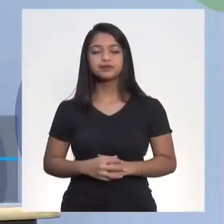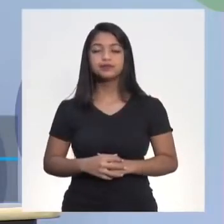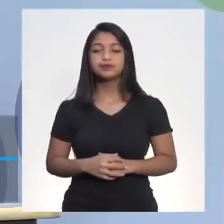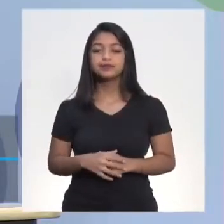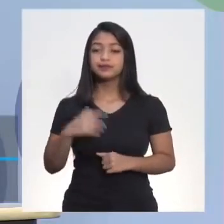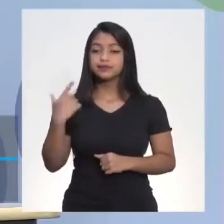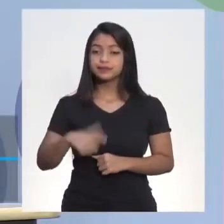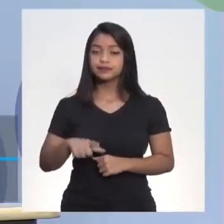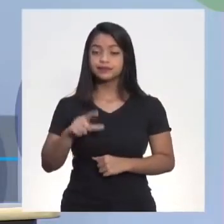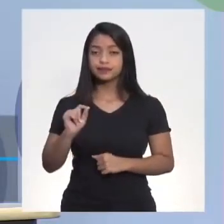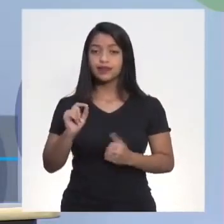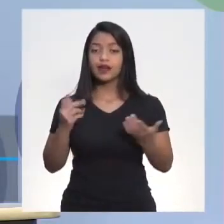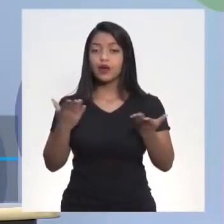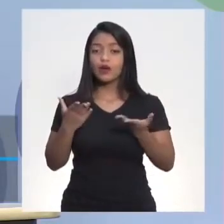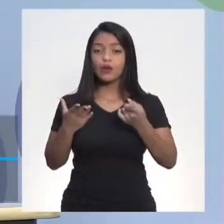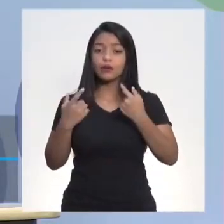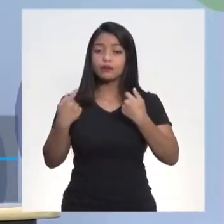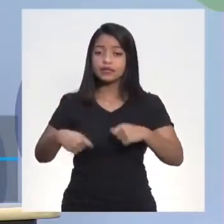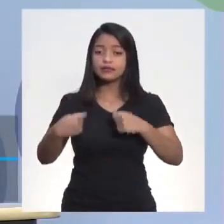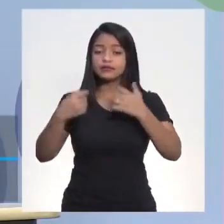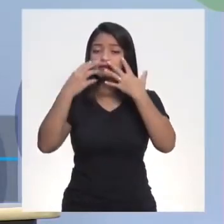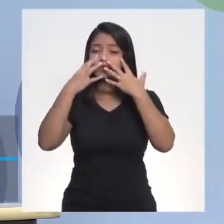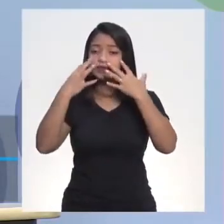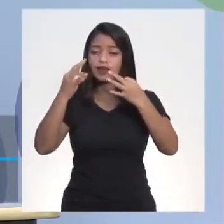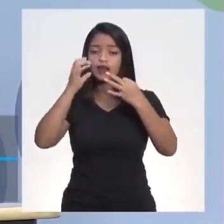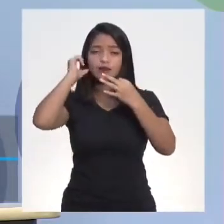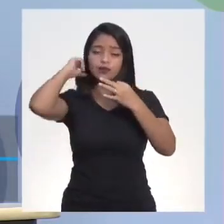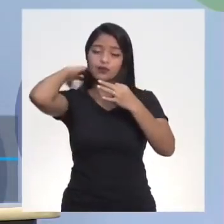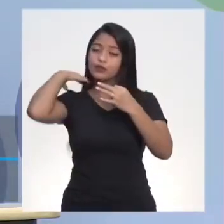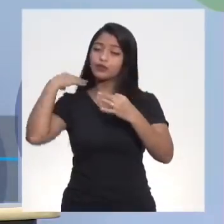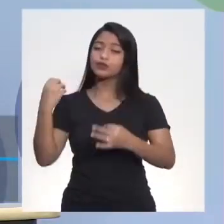agora também prestar atenção nessas novas